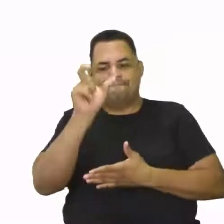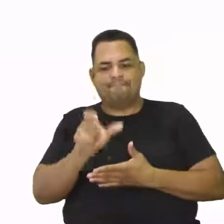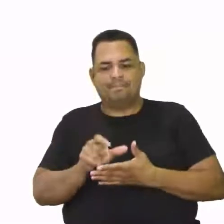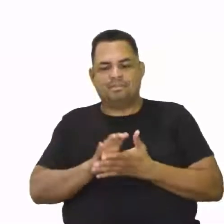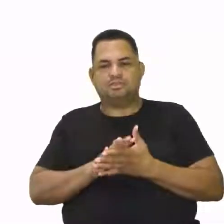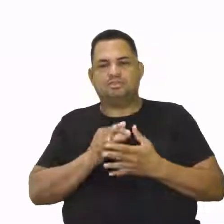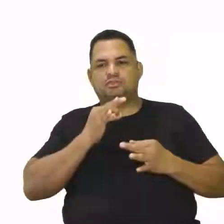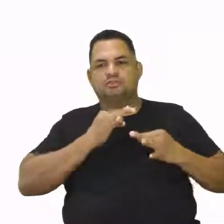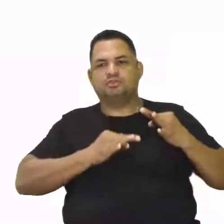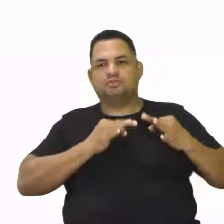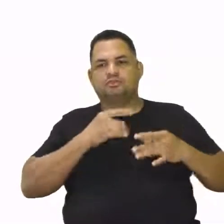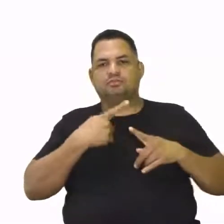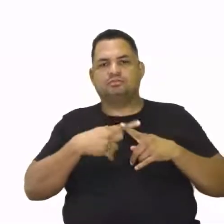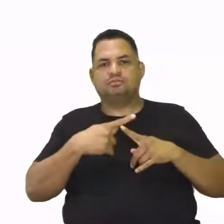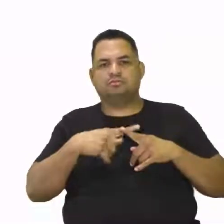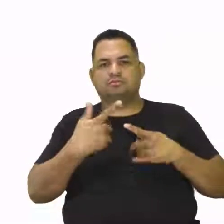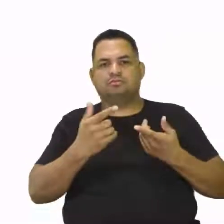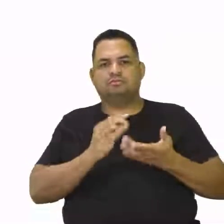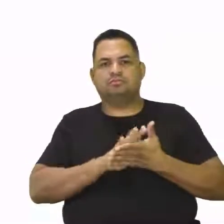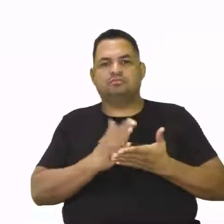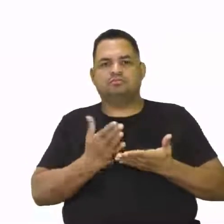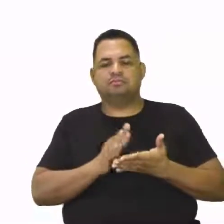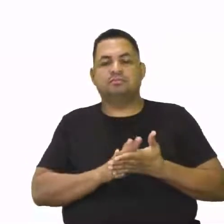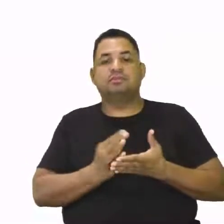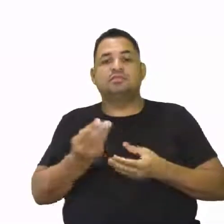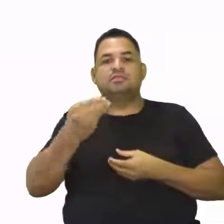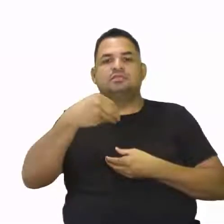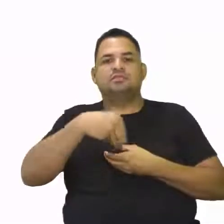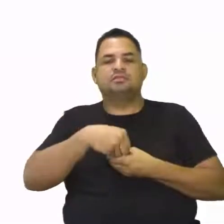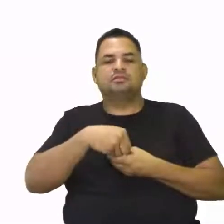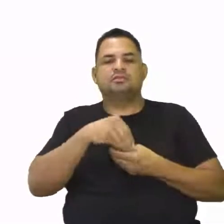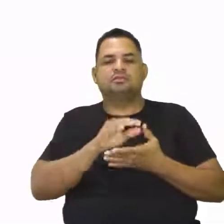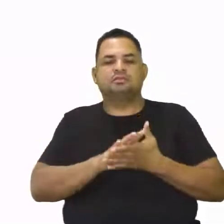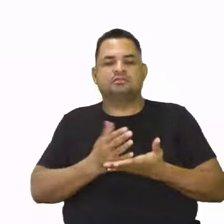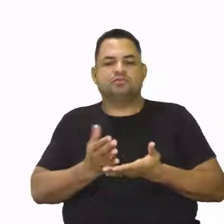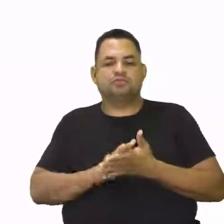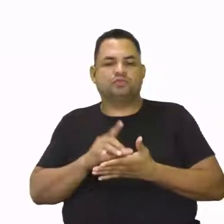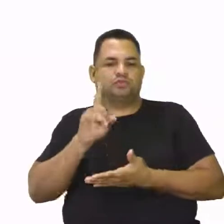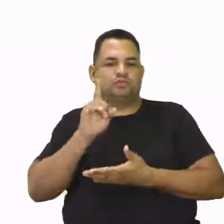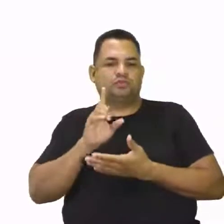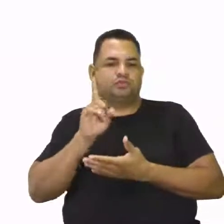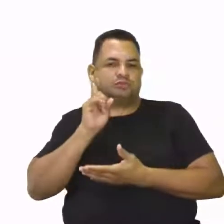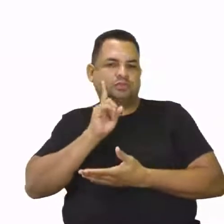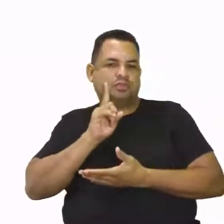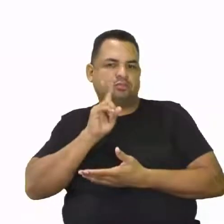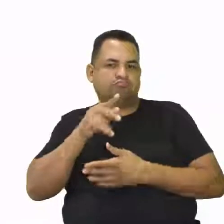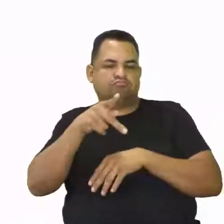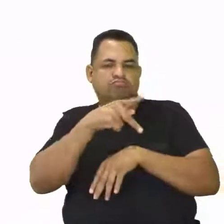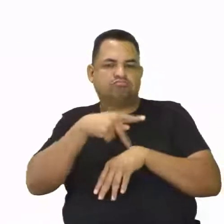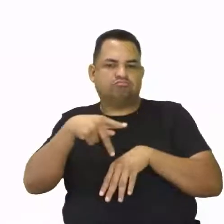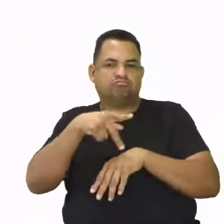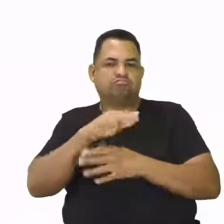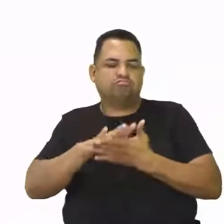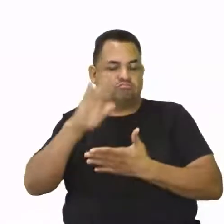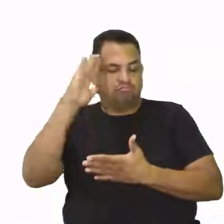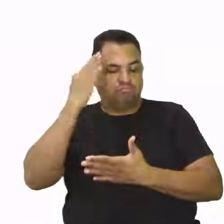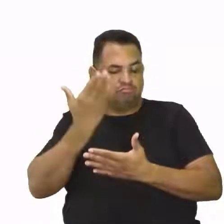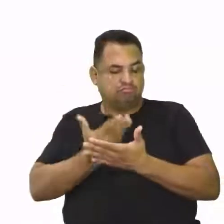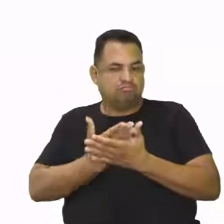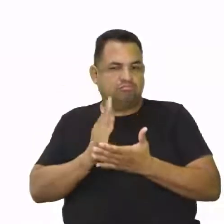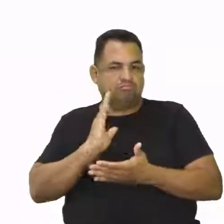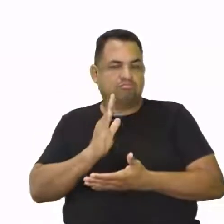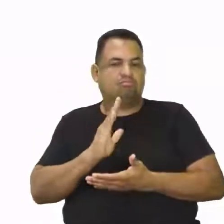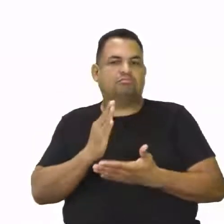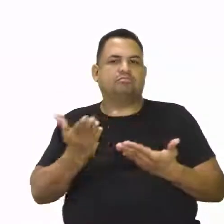quê? Porque ele pertence aos Estados Unidos, como vocês já sabem. Acredito que vocês